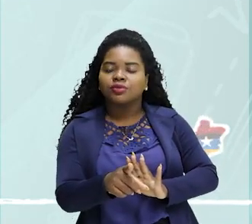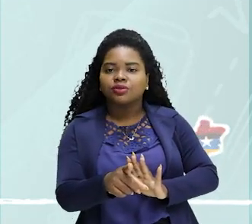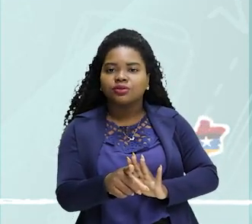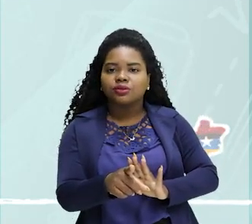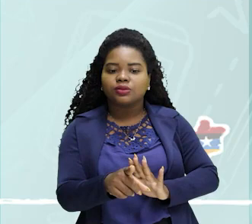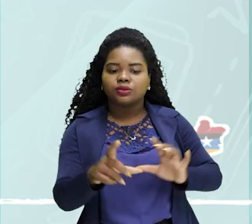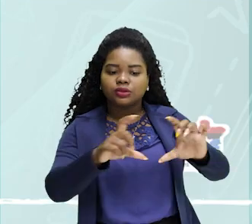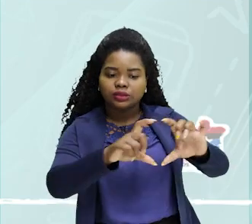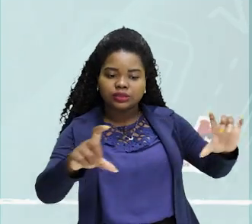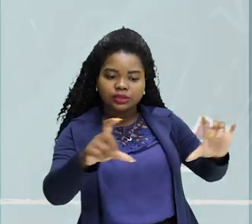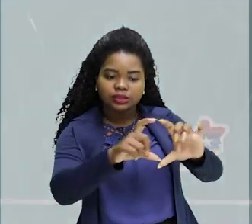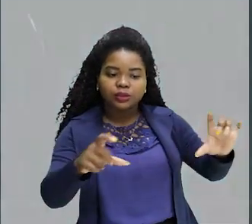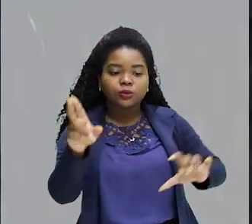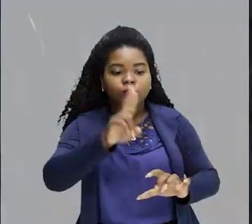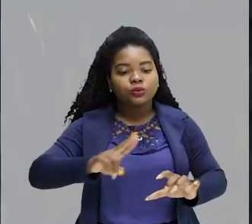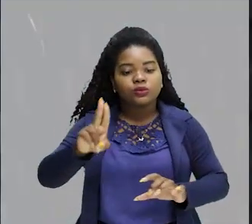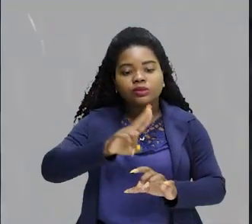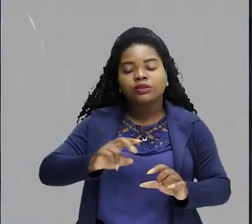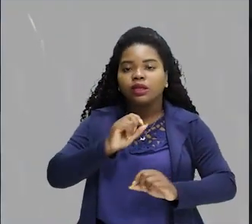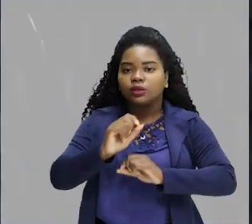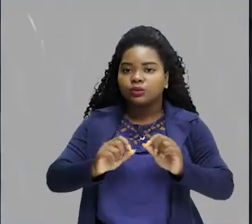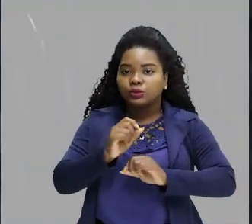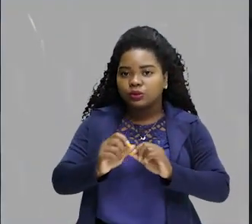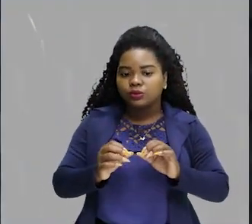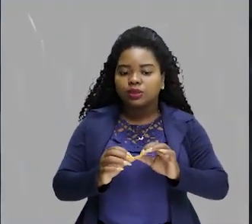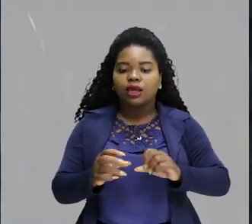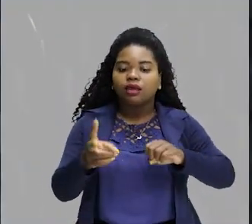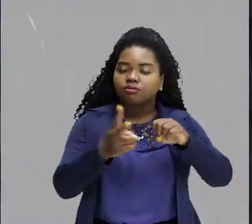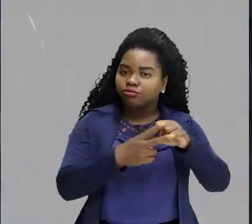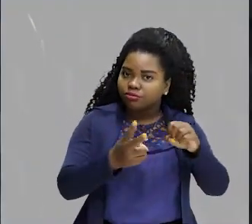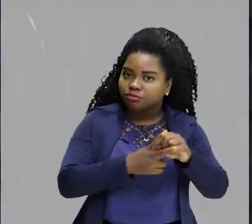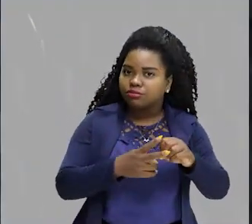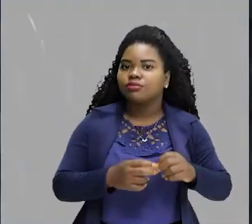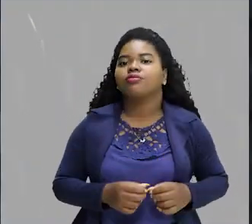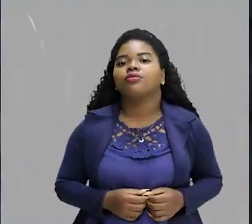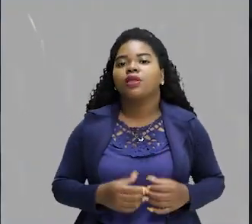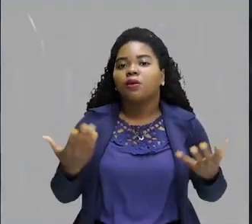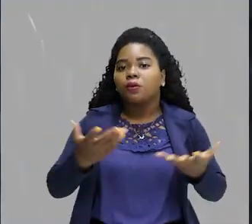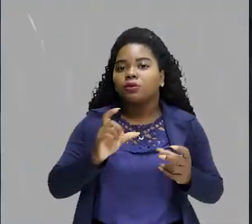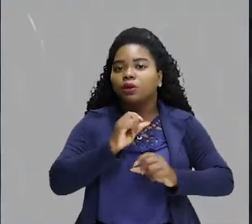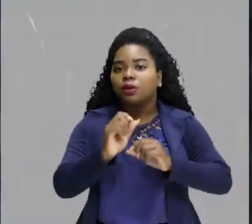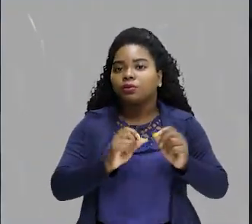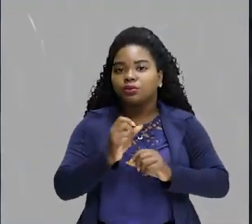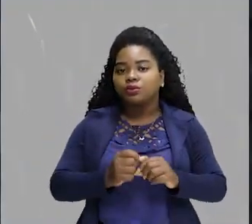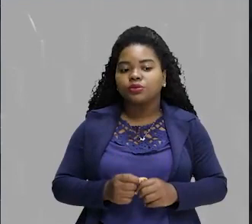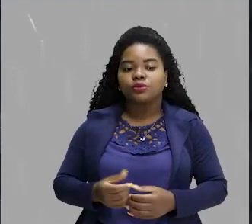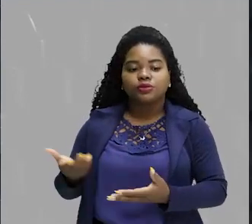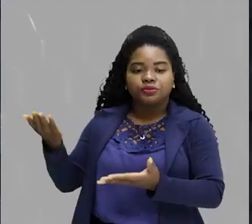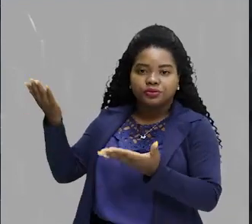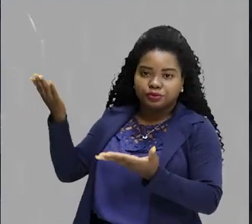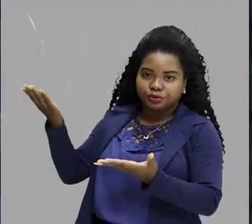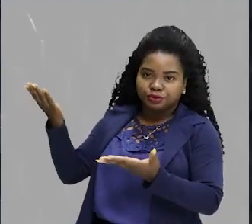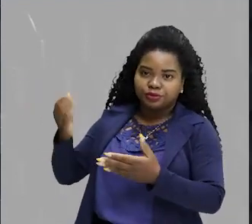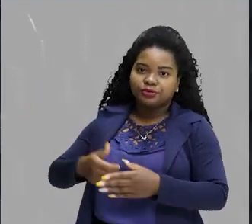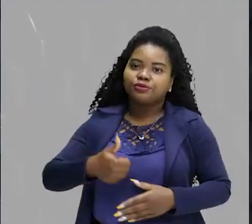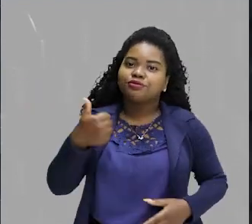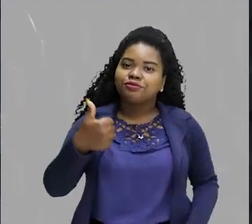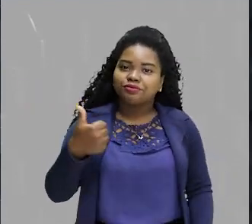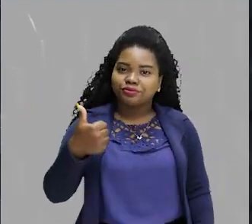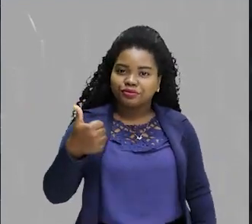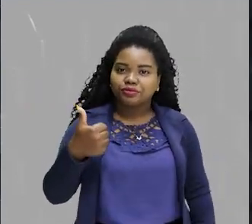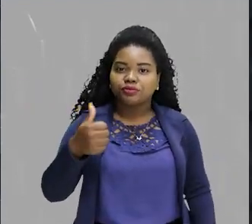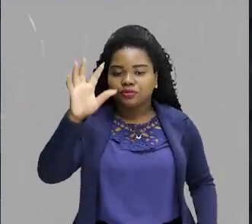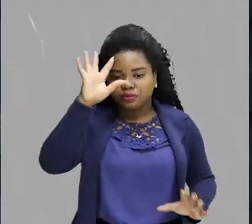usando esse tempo verbal que é o passado simples. Nosso roteiro de hoje vai seguir Simple Past, então eu vou revisar um pouquinho